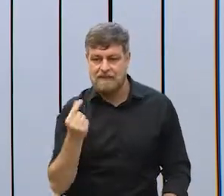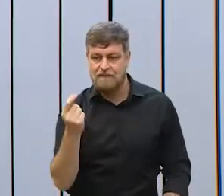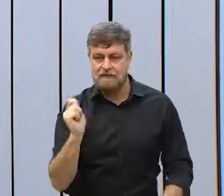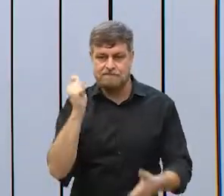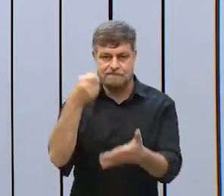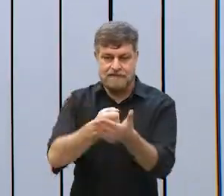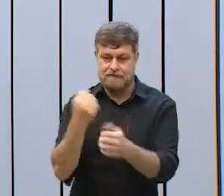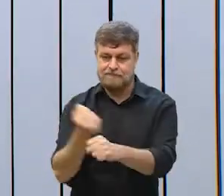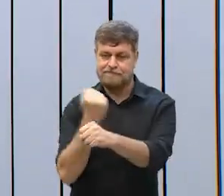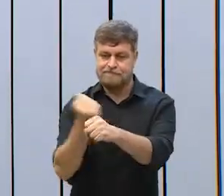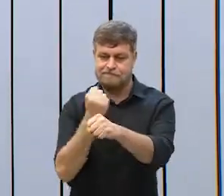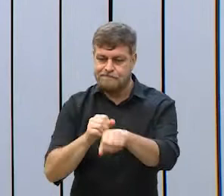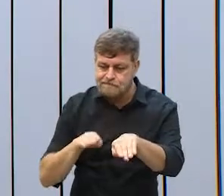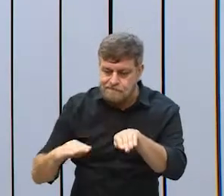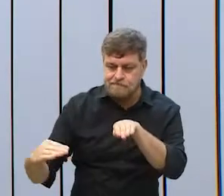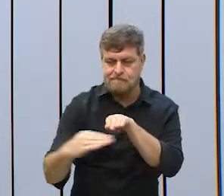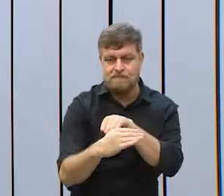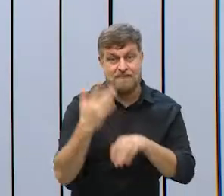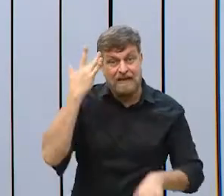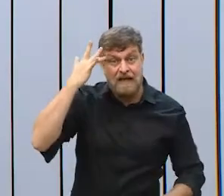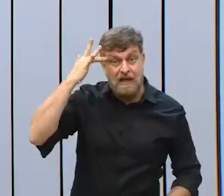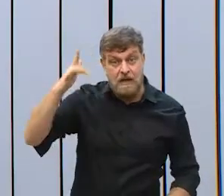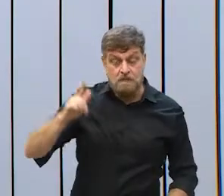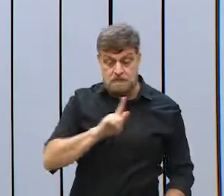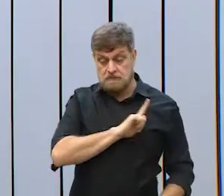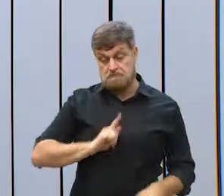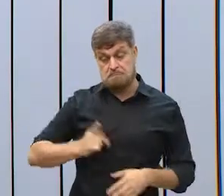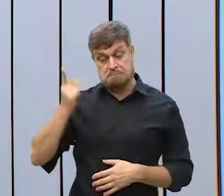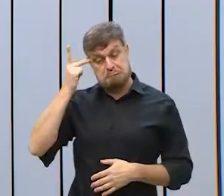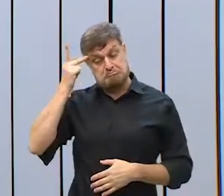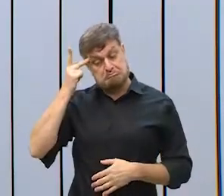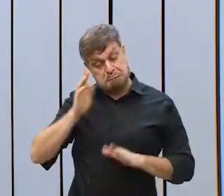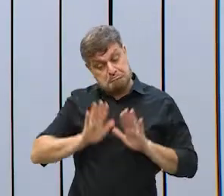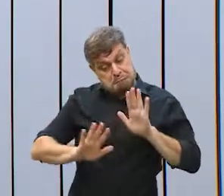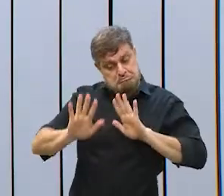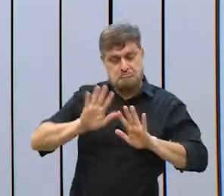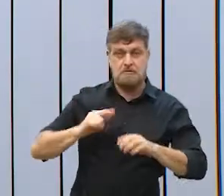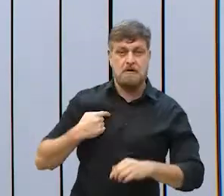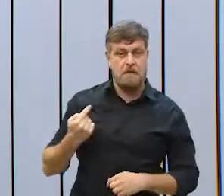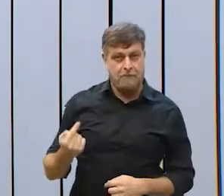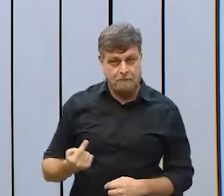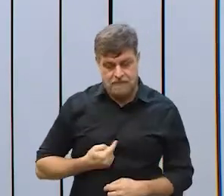a rodovia. Então, eu não sei se é do interesse do governador, mas continuamos na luta,